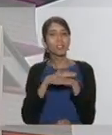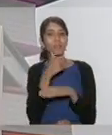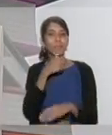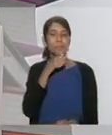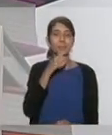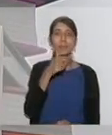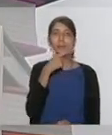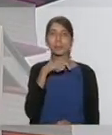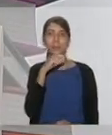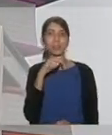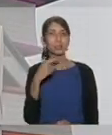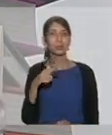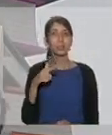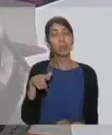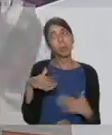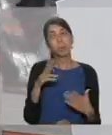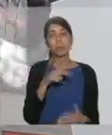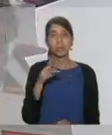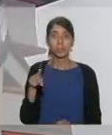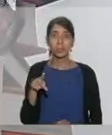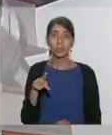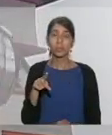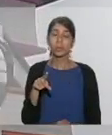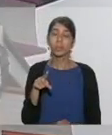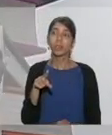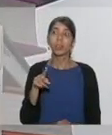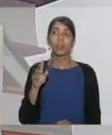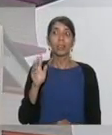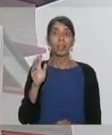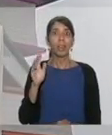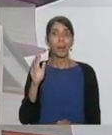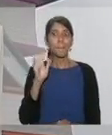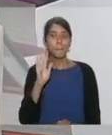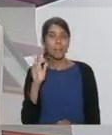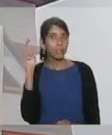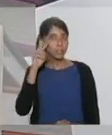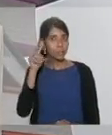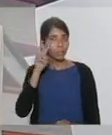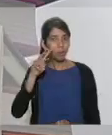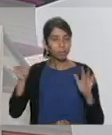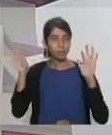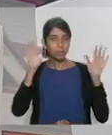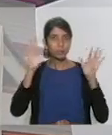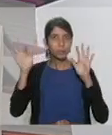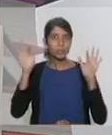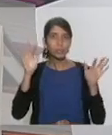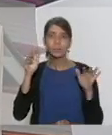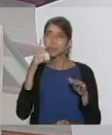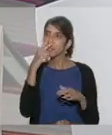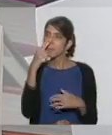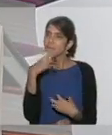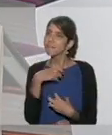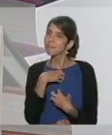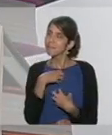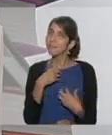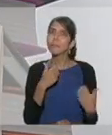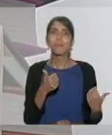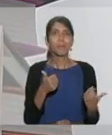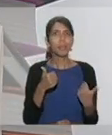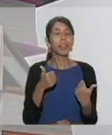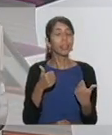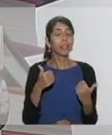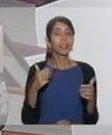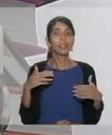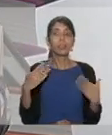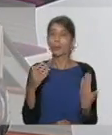conversar com os pais ou com professores. A ficção, ela traz com uma roupagem agradável,